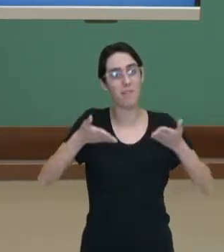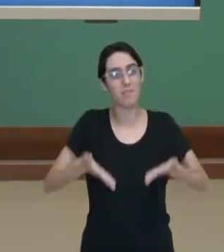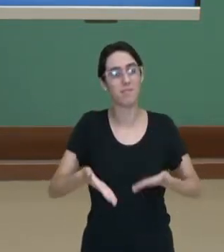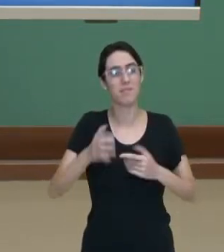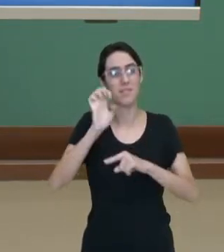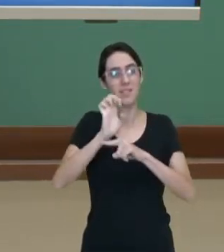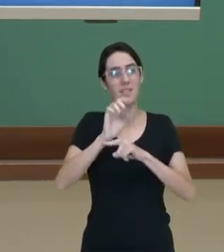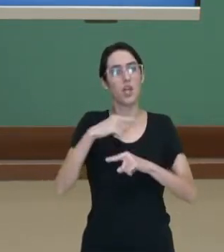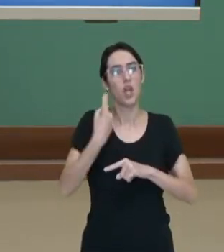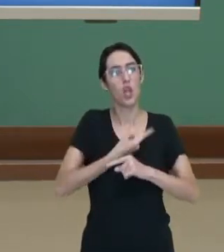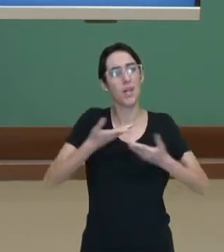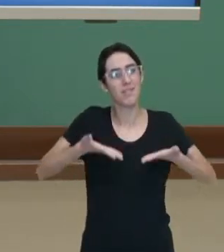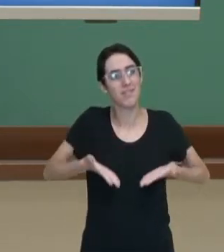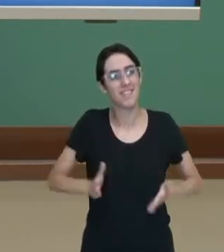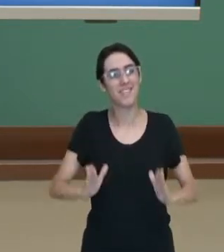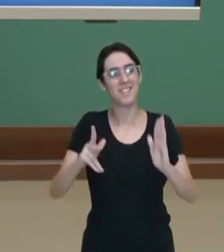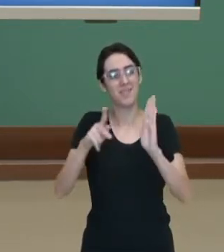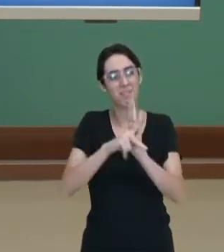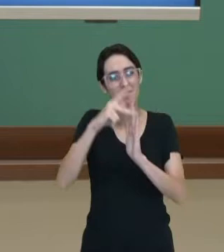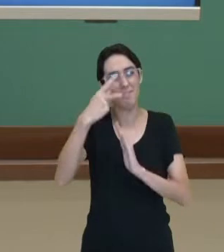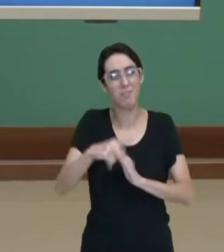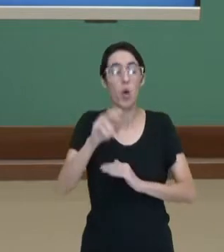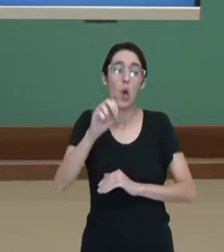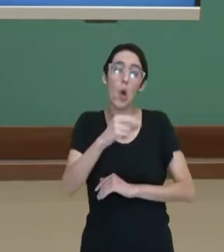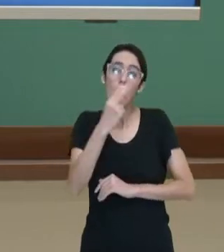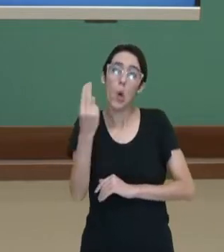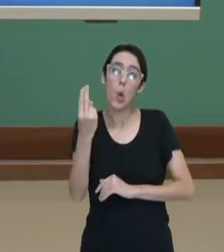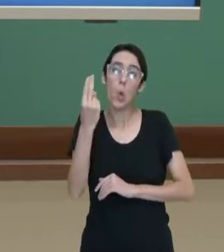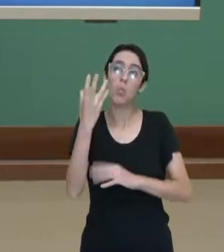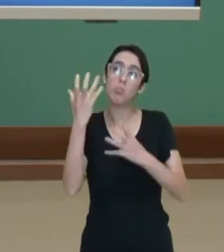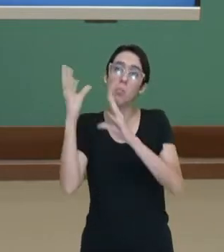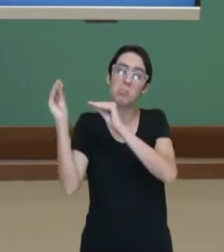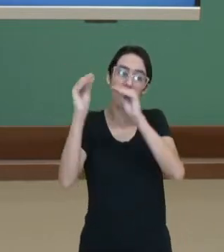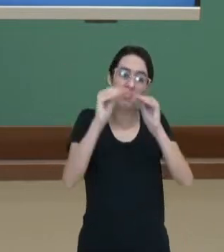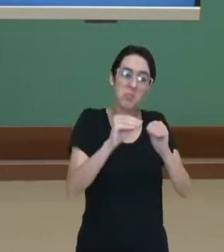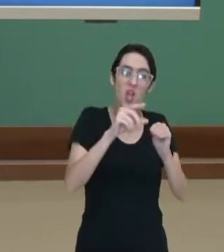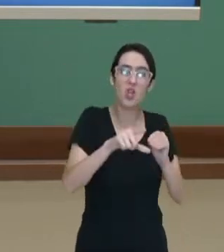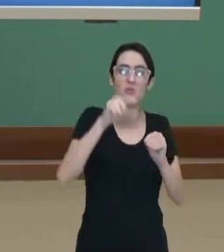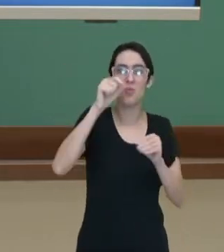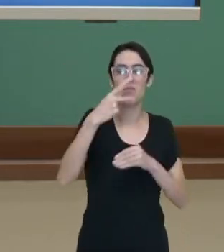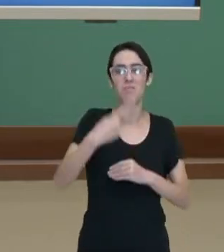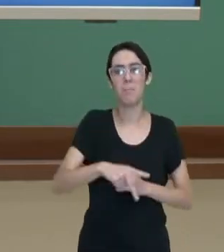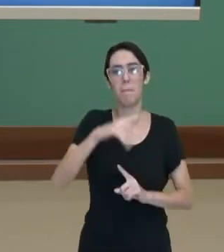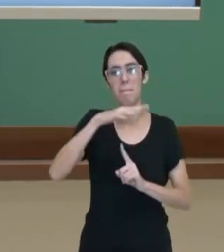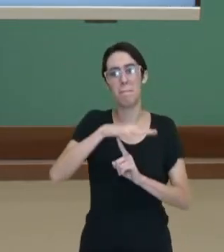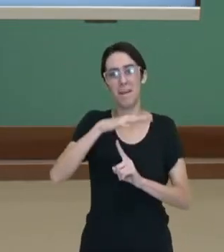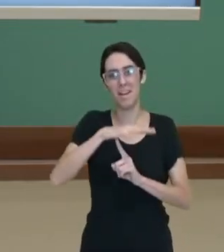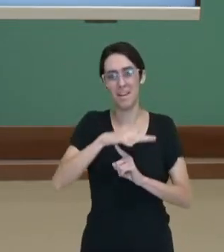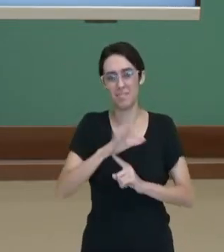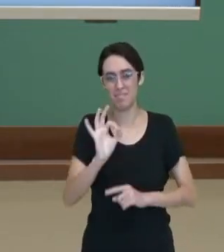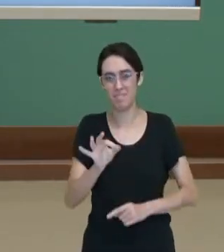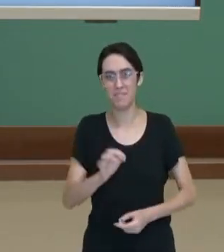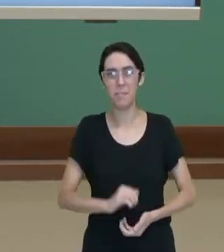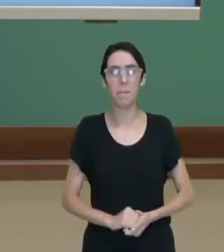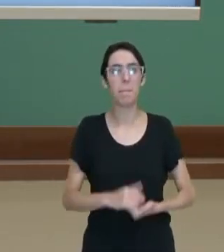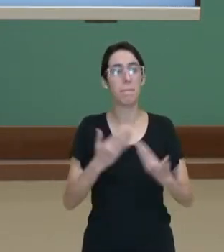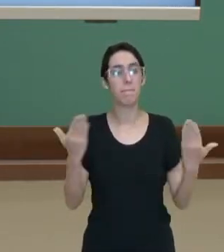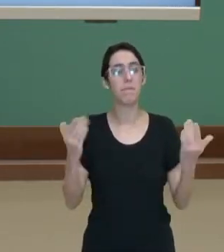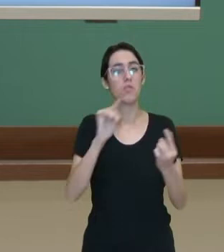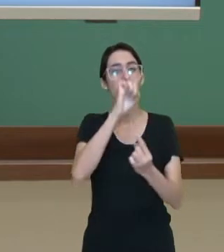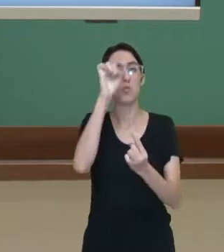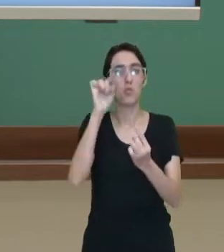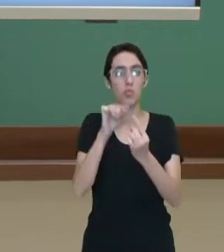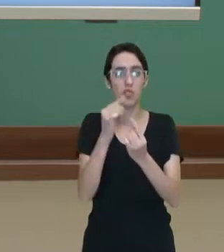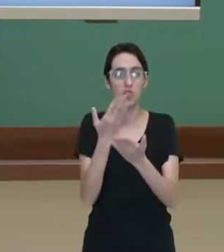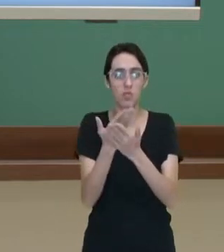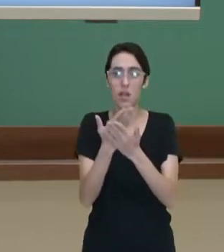nós nascemos ou que escolhemos para viver, né? O nosso estado do Paraná. Aqui está o nosso